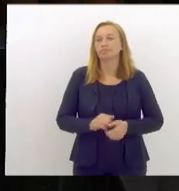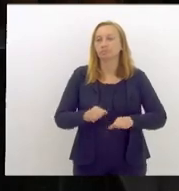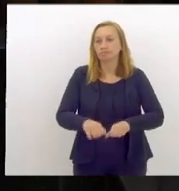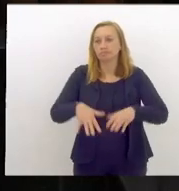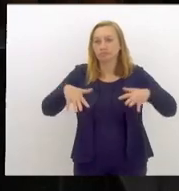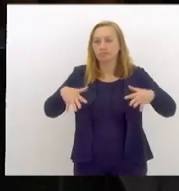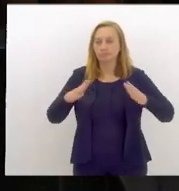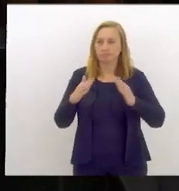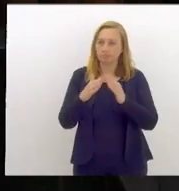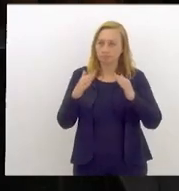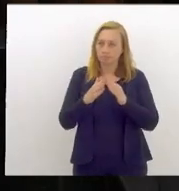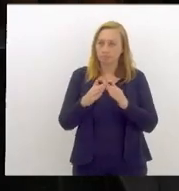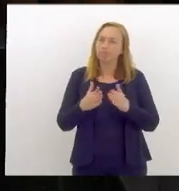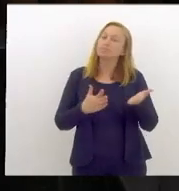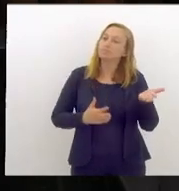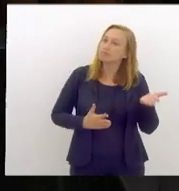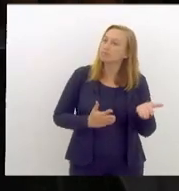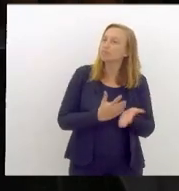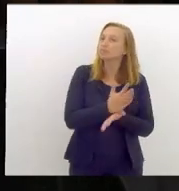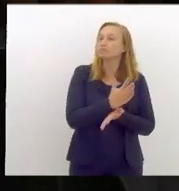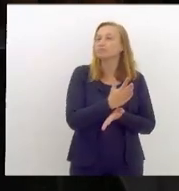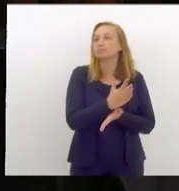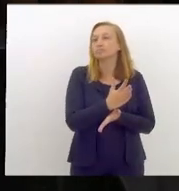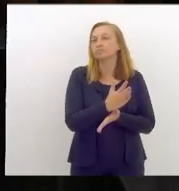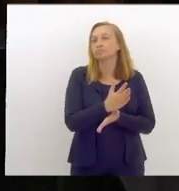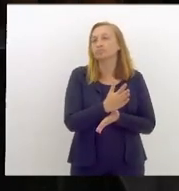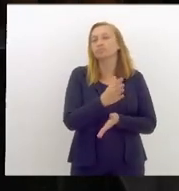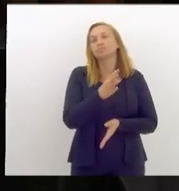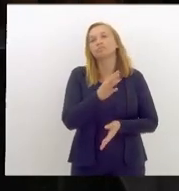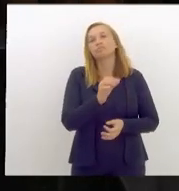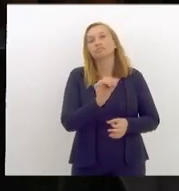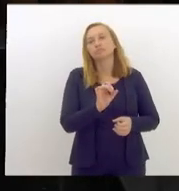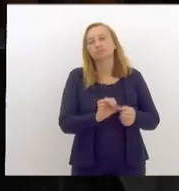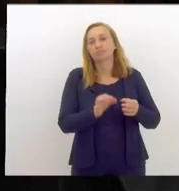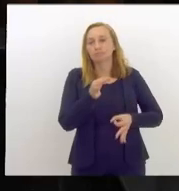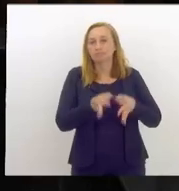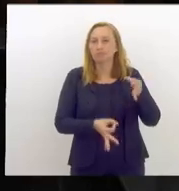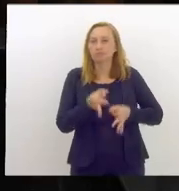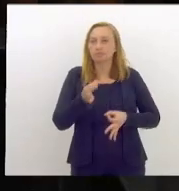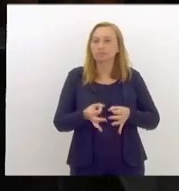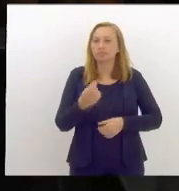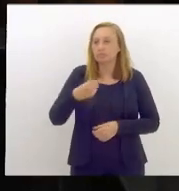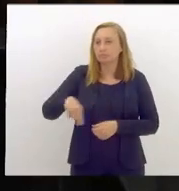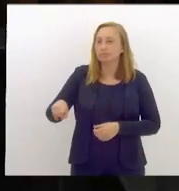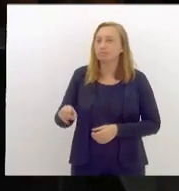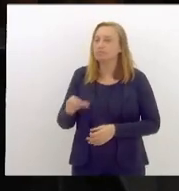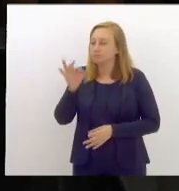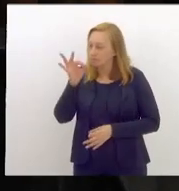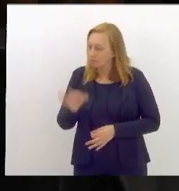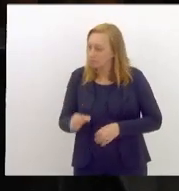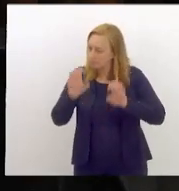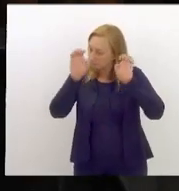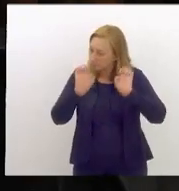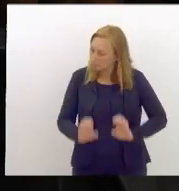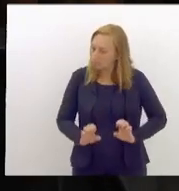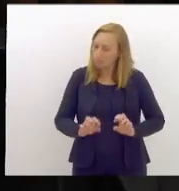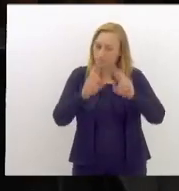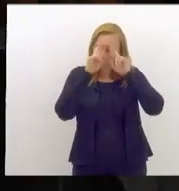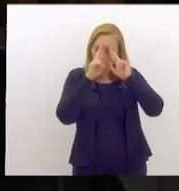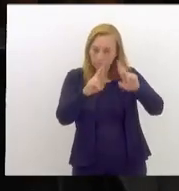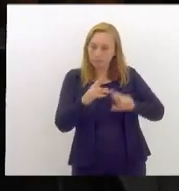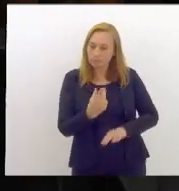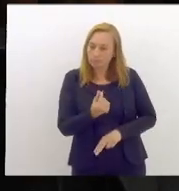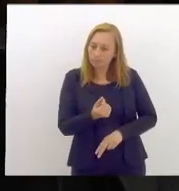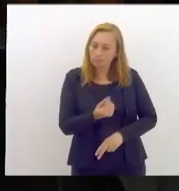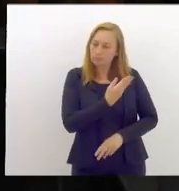casa aprovando estar fazendo Justiça com quem foi austero com as contas públicas com quem respeitou o dinheiro público